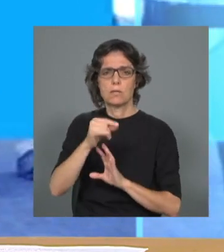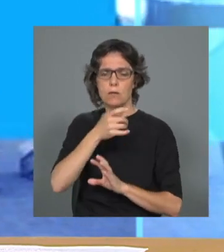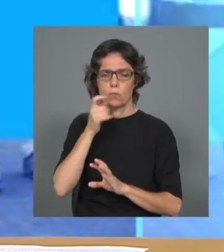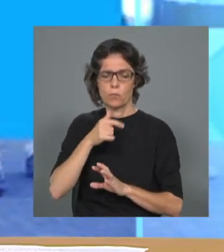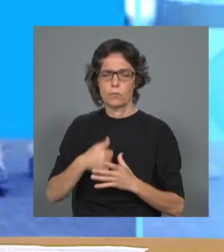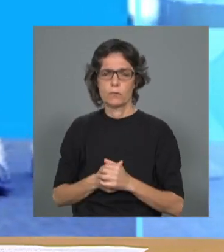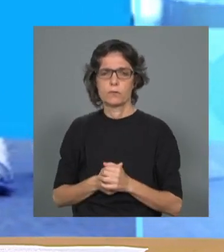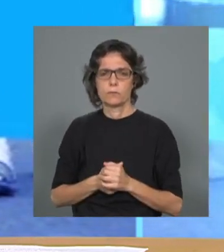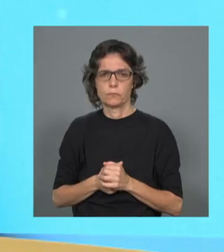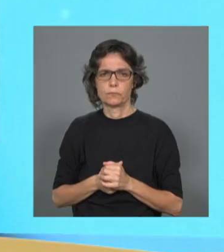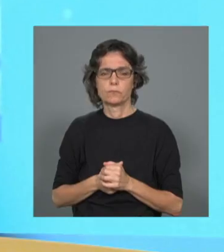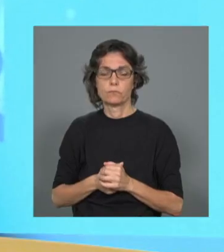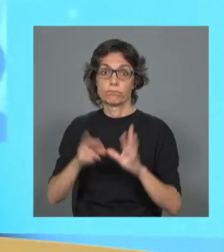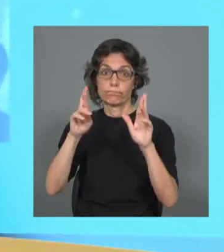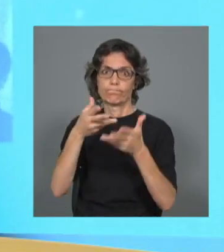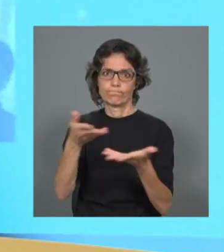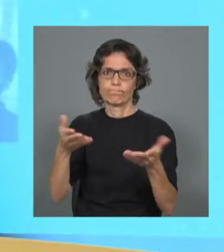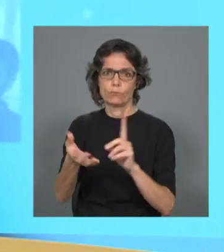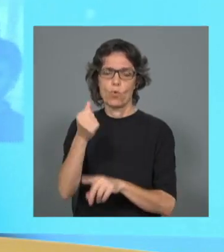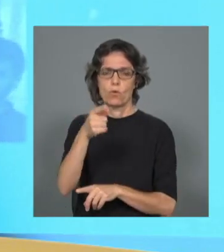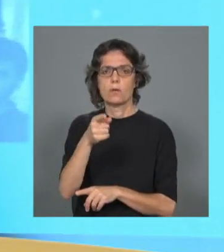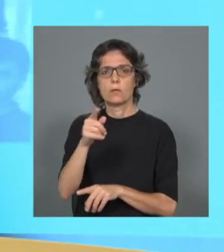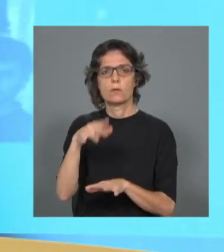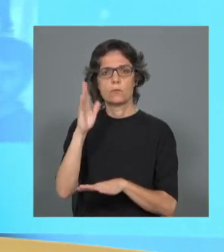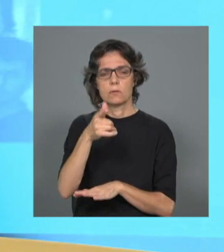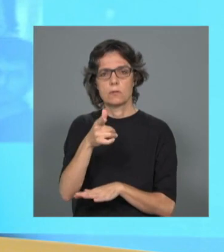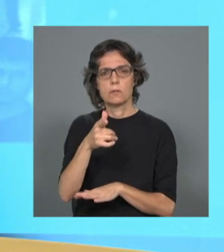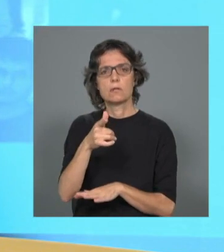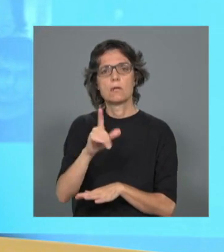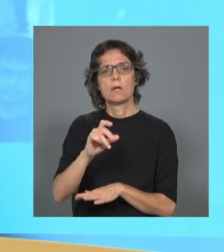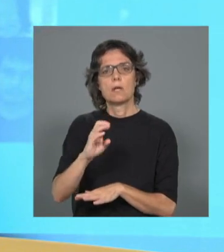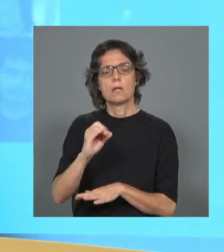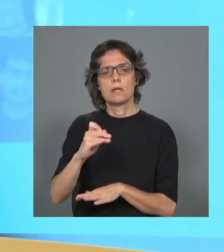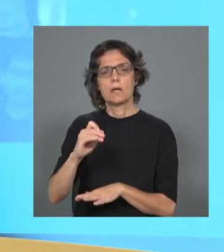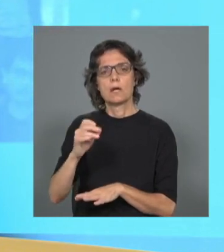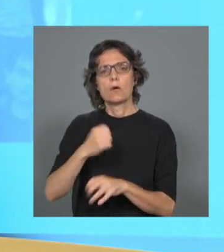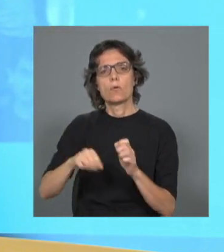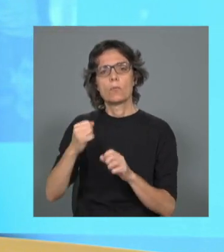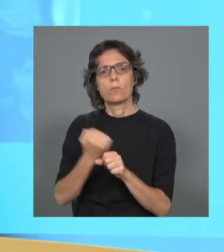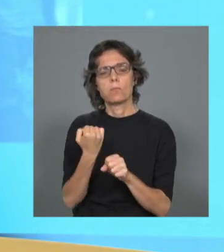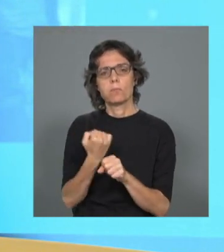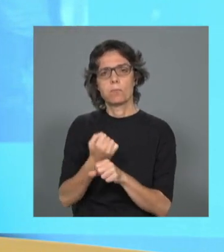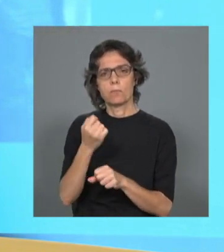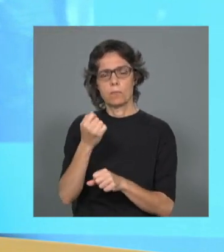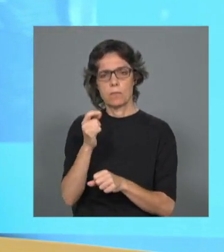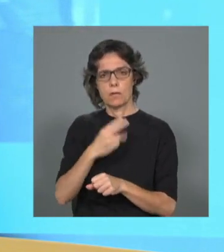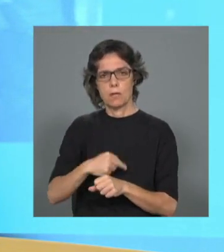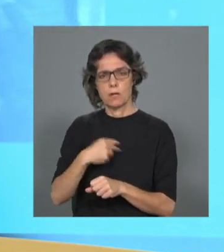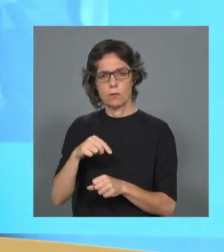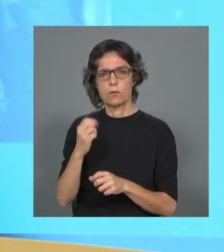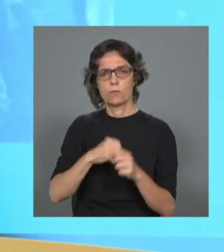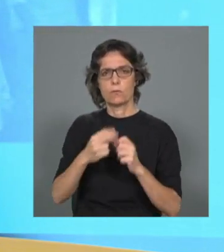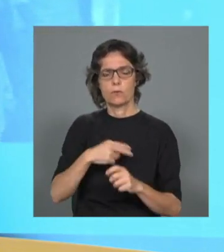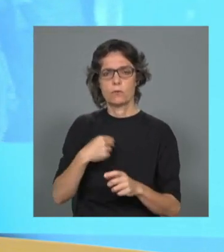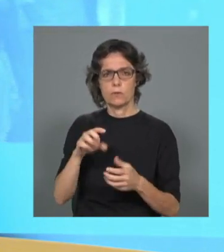compromisso. Esperemos que assim aconteça também nesta iniciativa que a Liga Operária Católica Movimento de Trabalhadores Cristãos vai promover neste dia 10